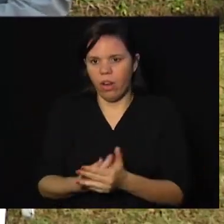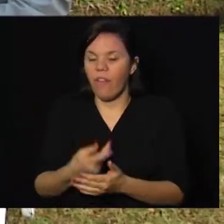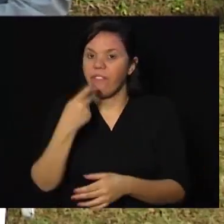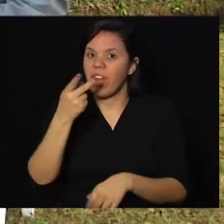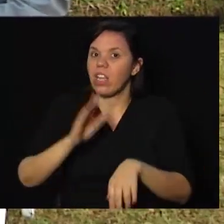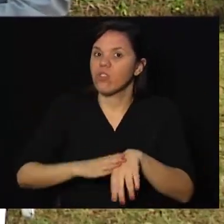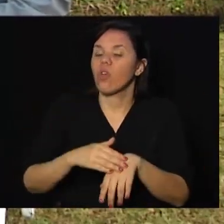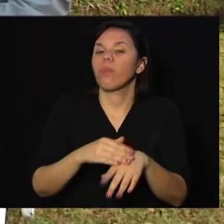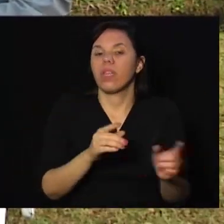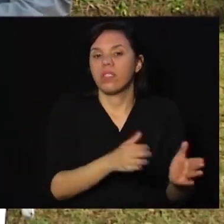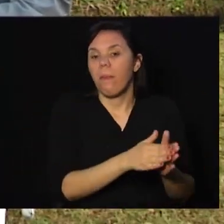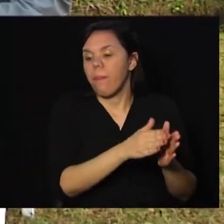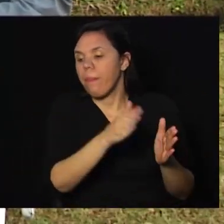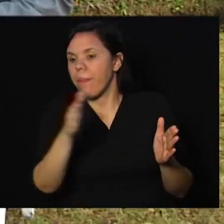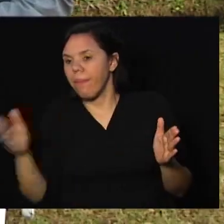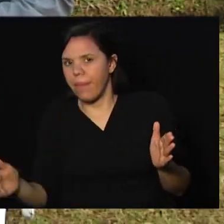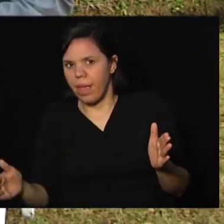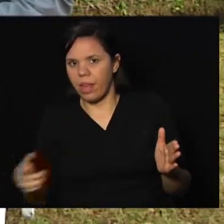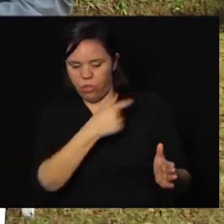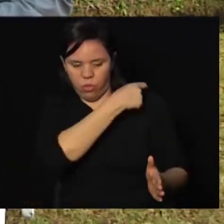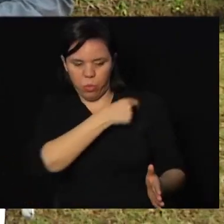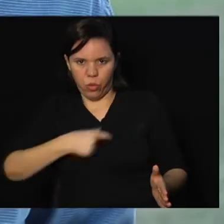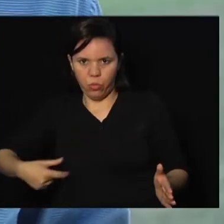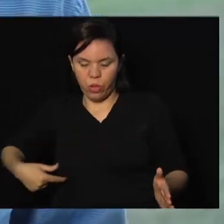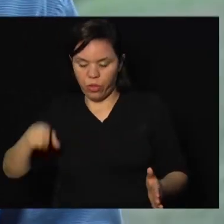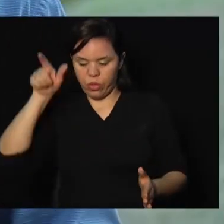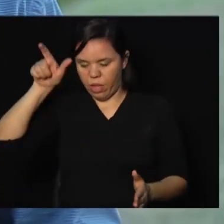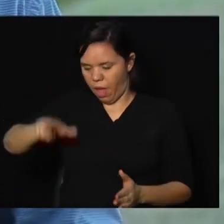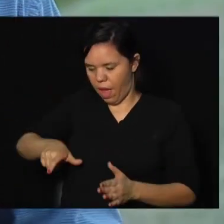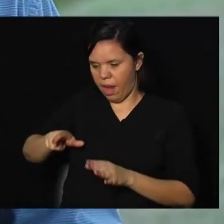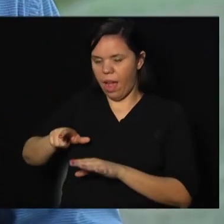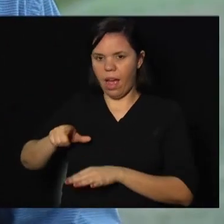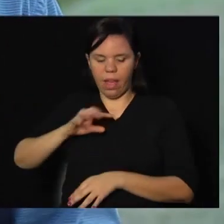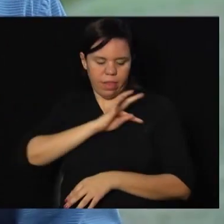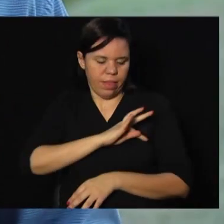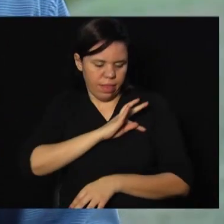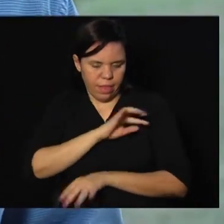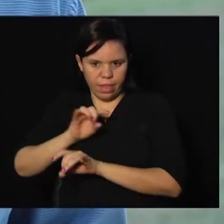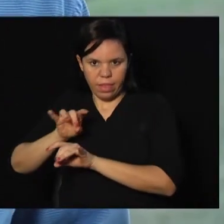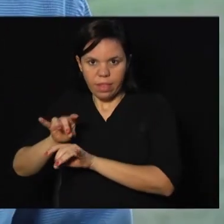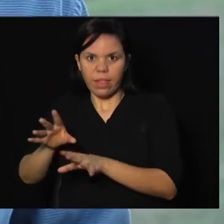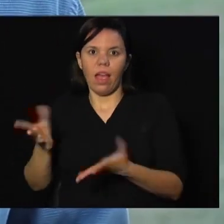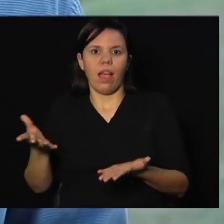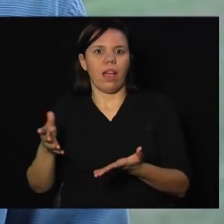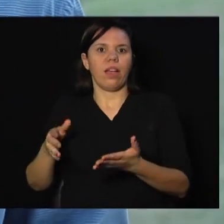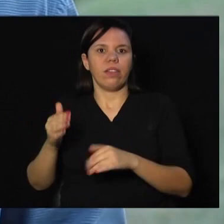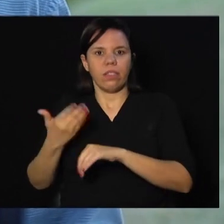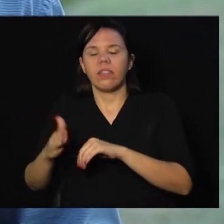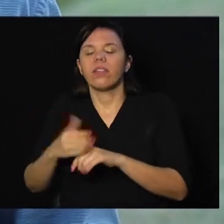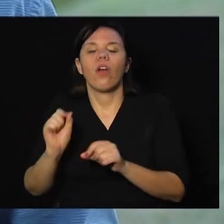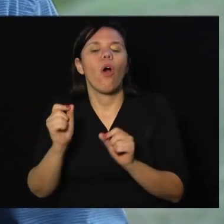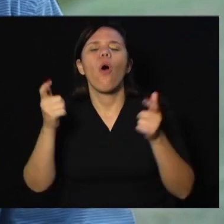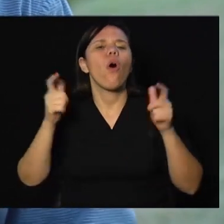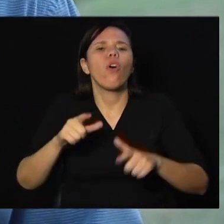muito sobre esse período da Ponte Preta, também como treinador. Vamos voltar um pouquinho no tempo. Você nasceu em Monte